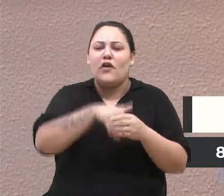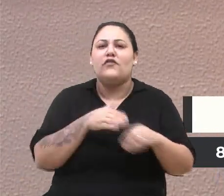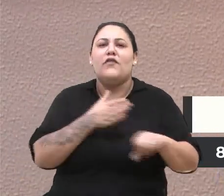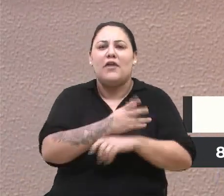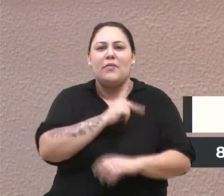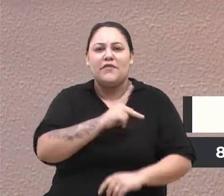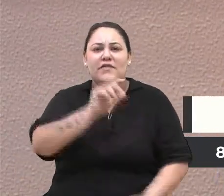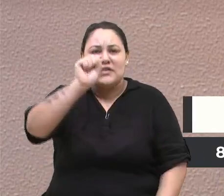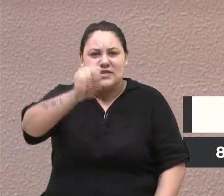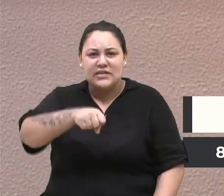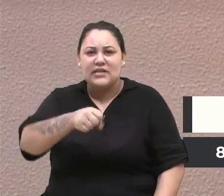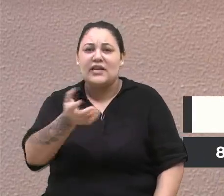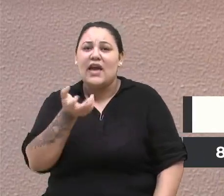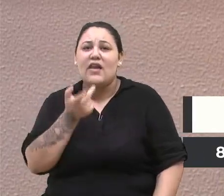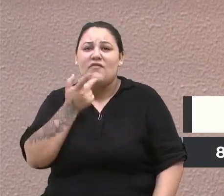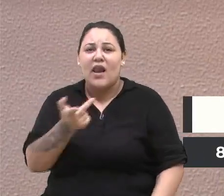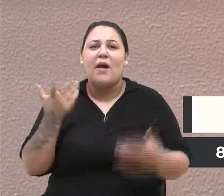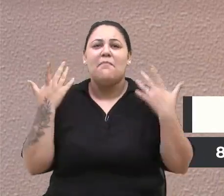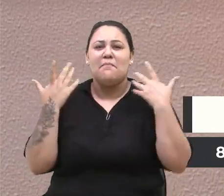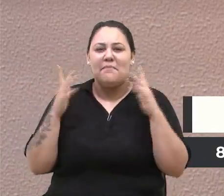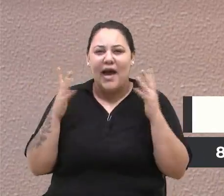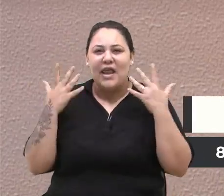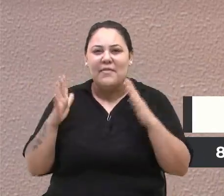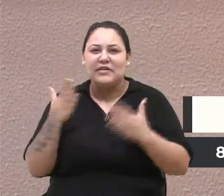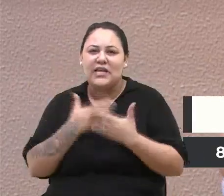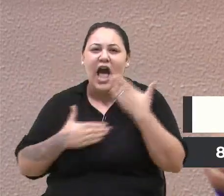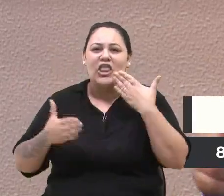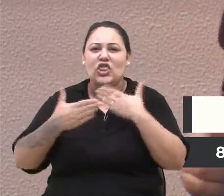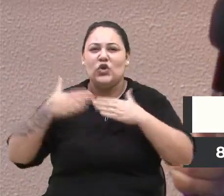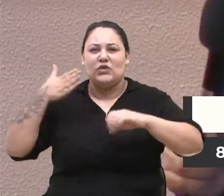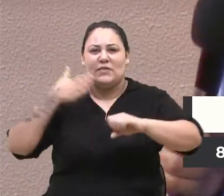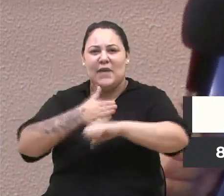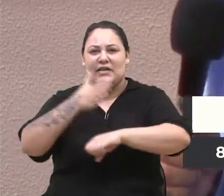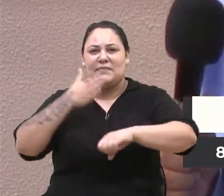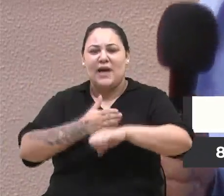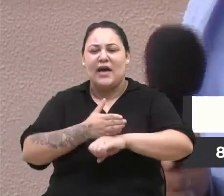que parabéns a todos os envolvidos nesse projeto. Obrigado, vereador.